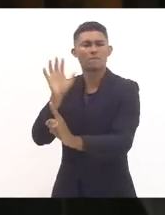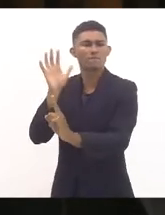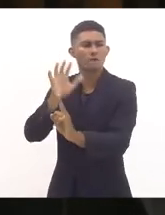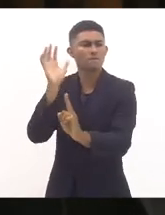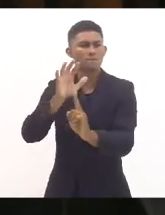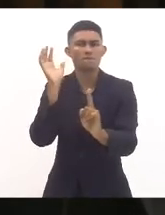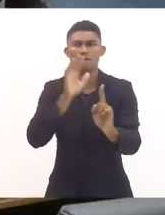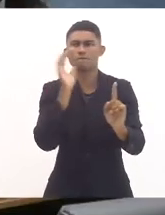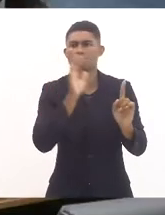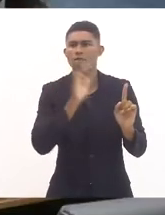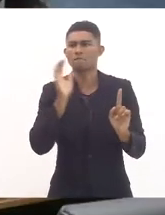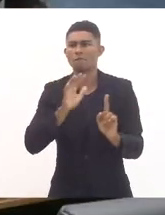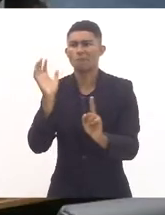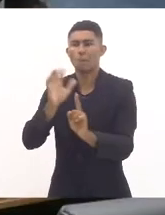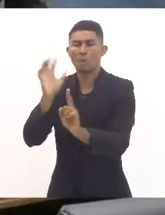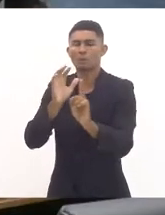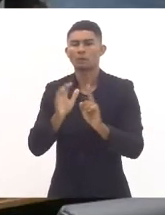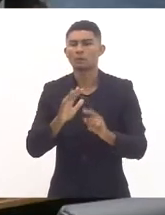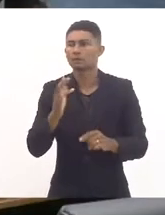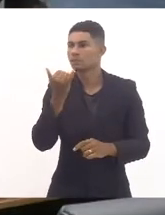que o Estado...